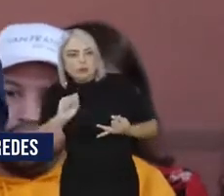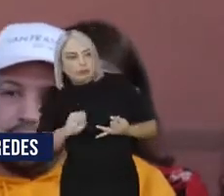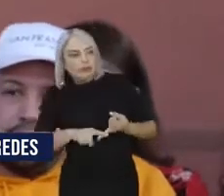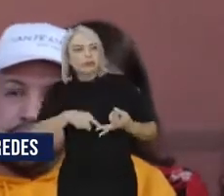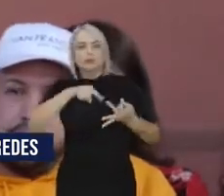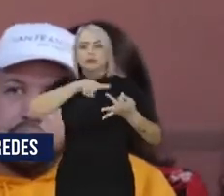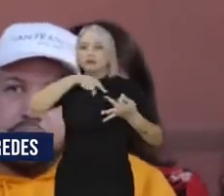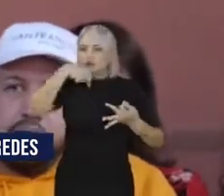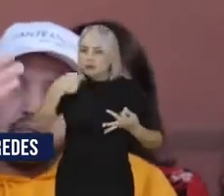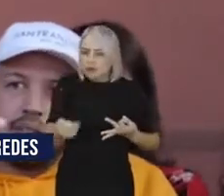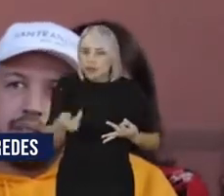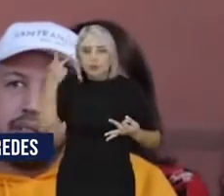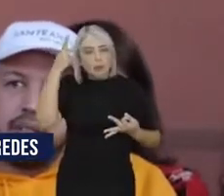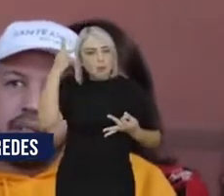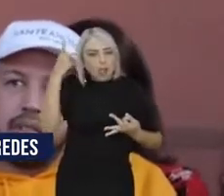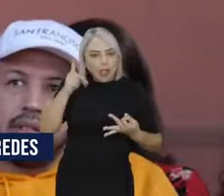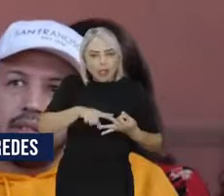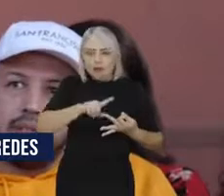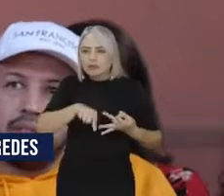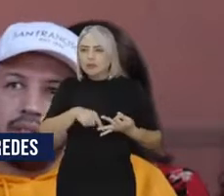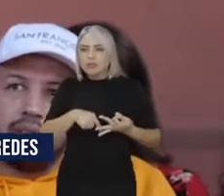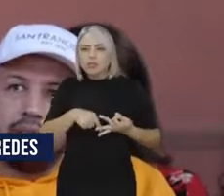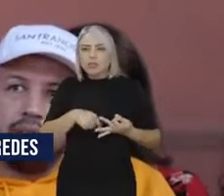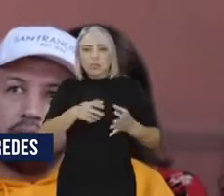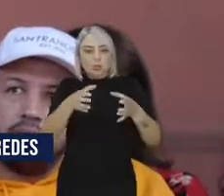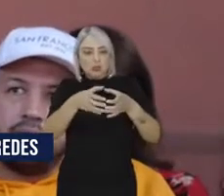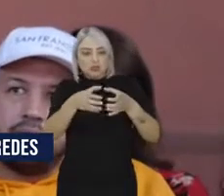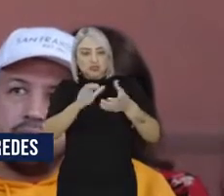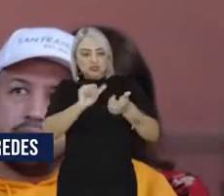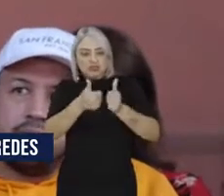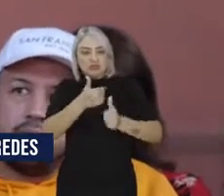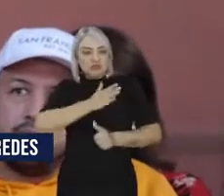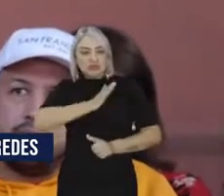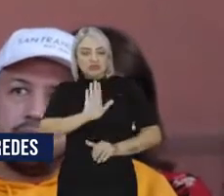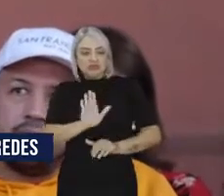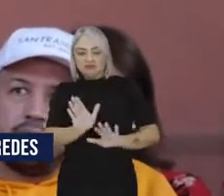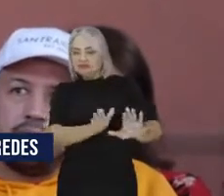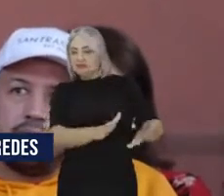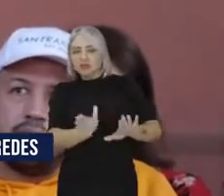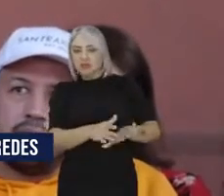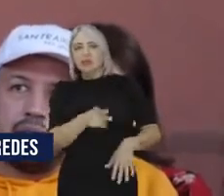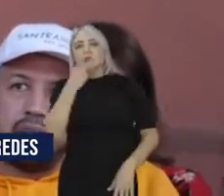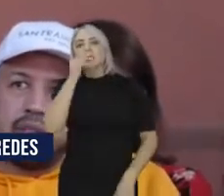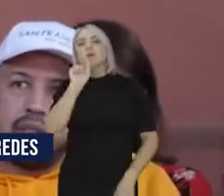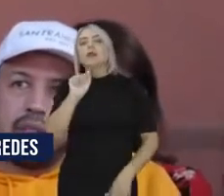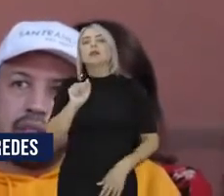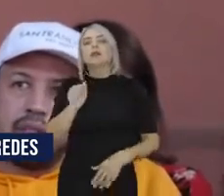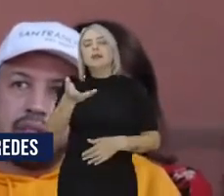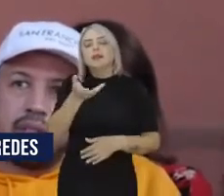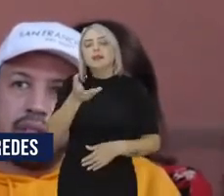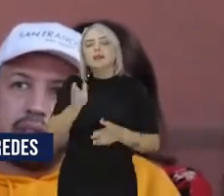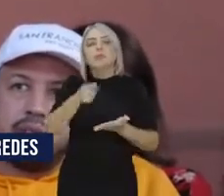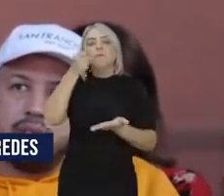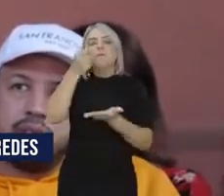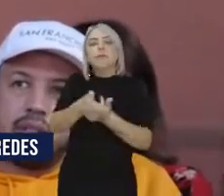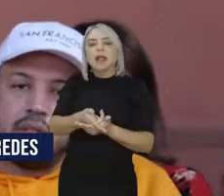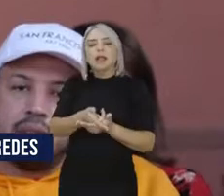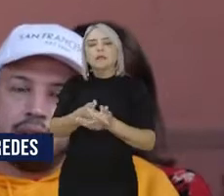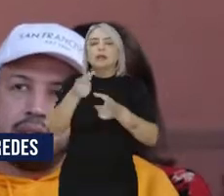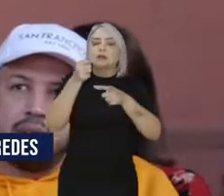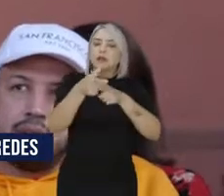Paulo, os times não quiseram ele. O que que o pai dele reivindicava? O pagamento de aluguel e um